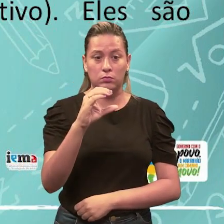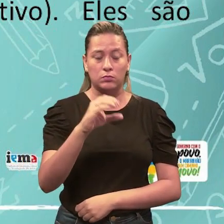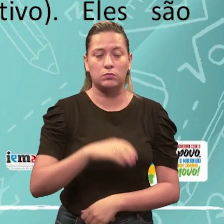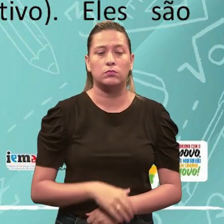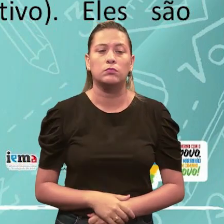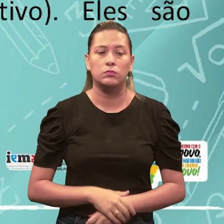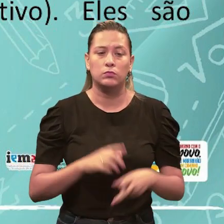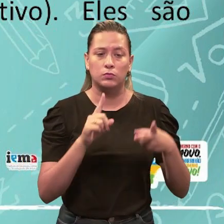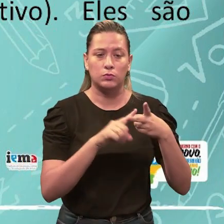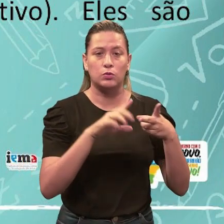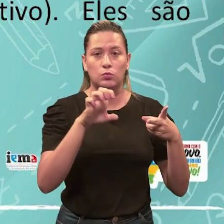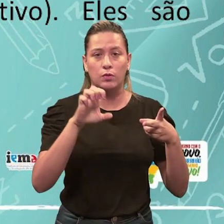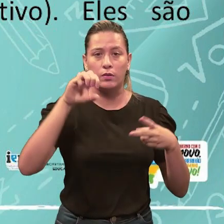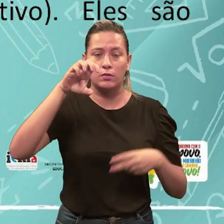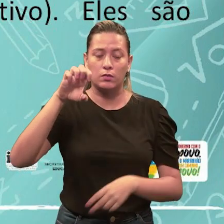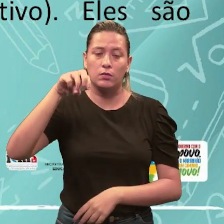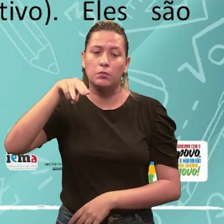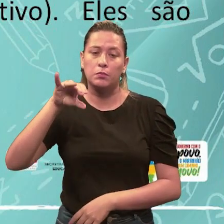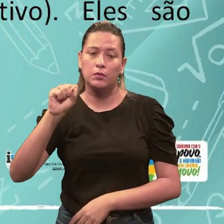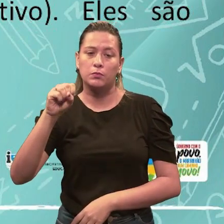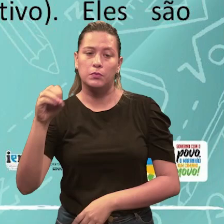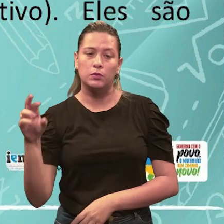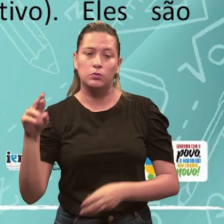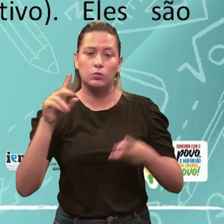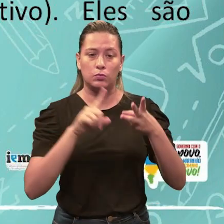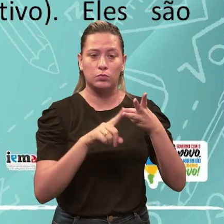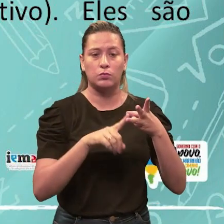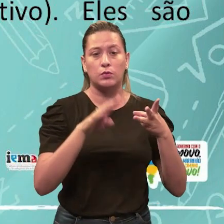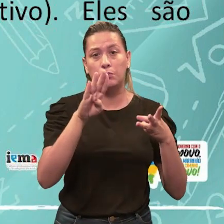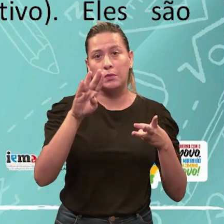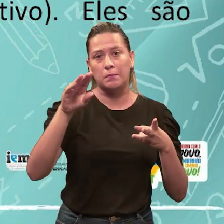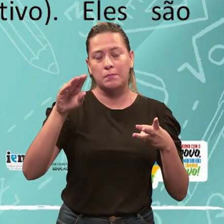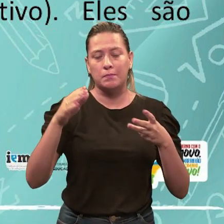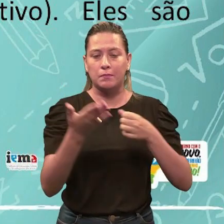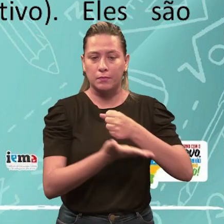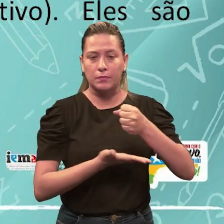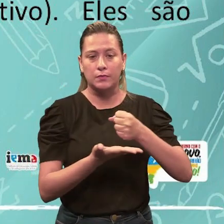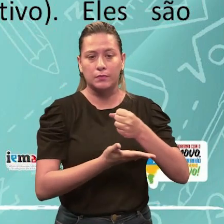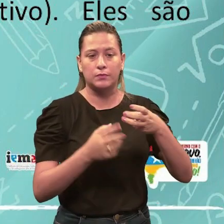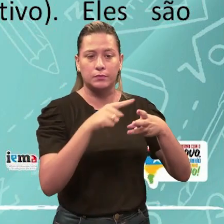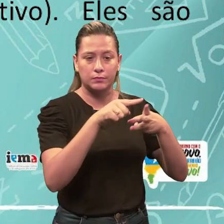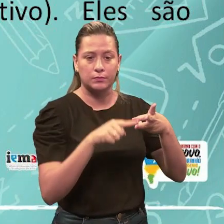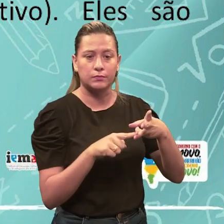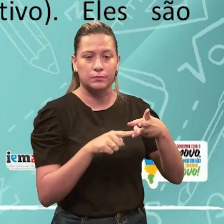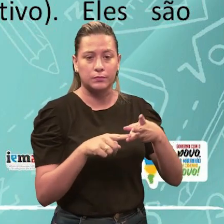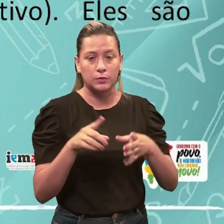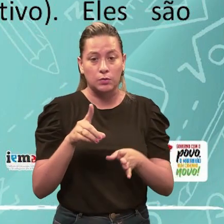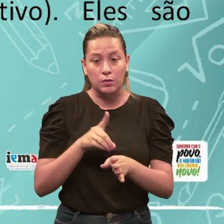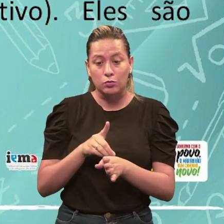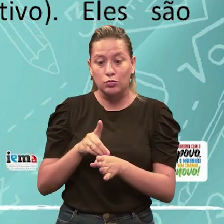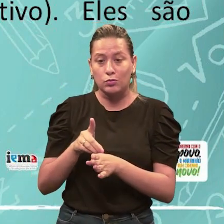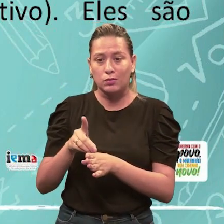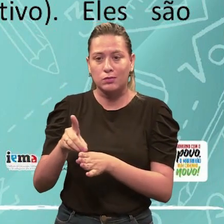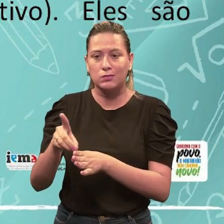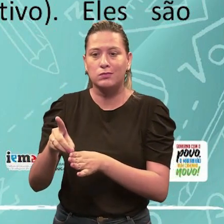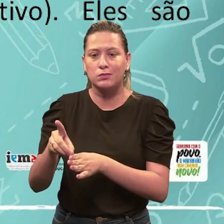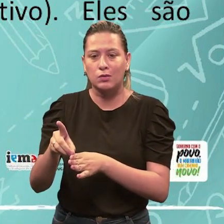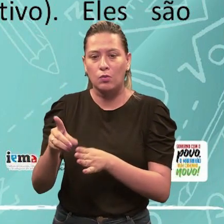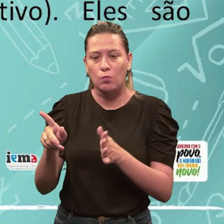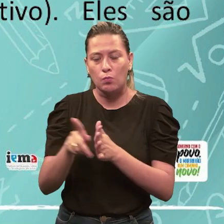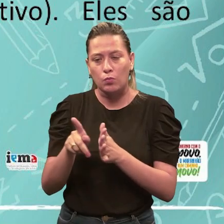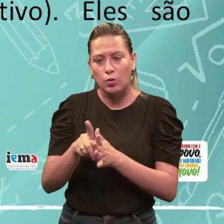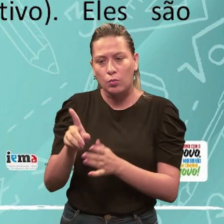coletor, o E, emissor e o B, base. A direção da seta determina se